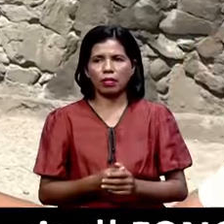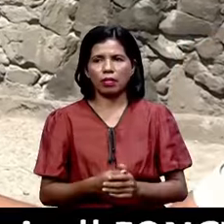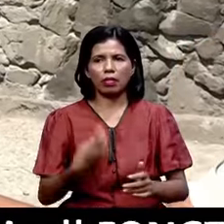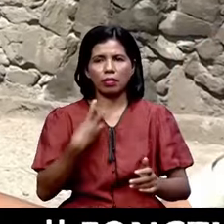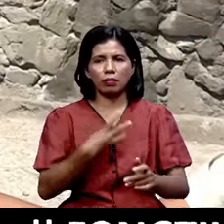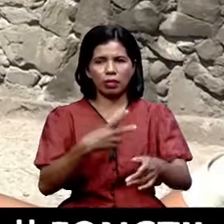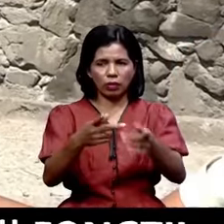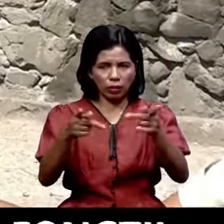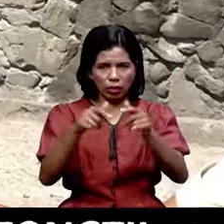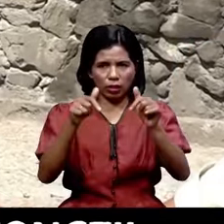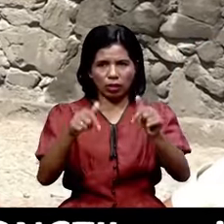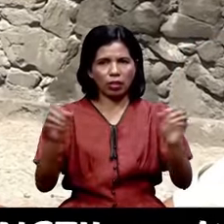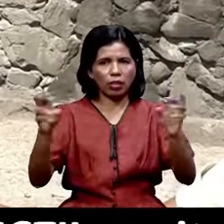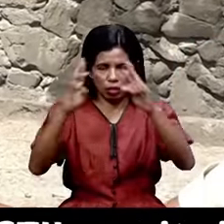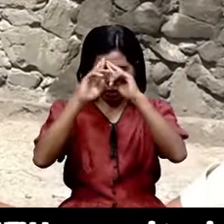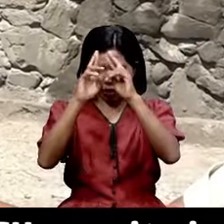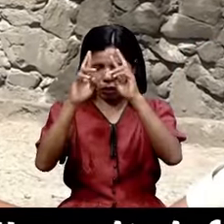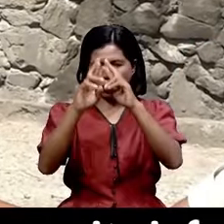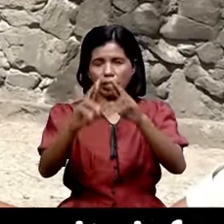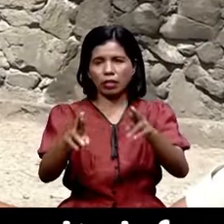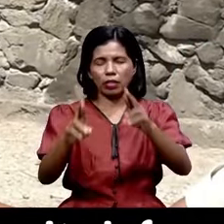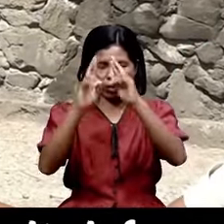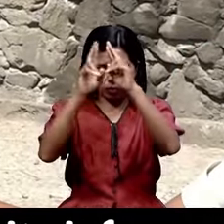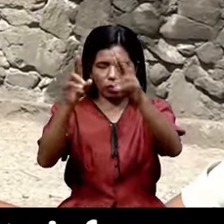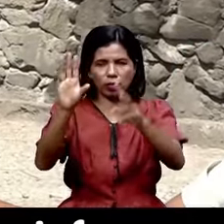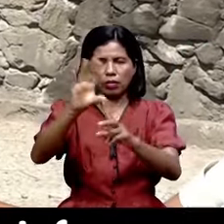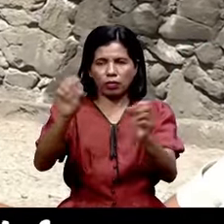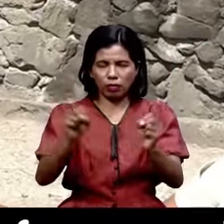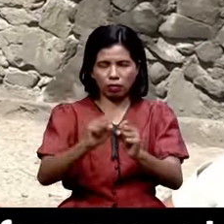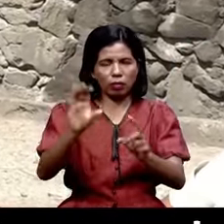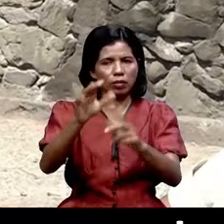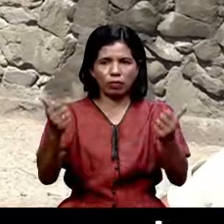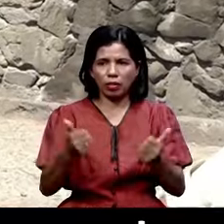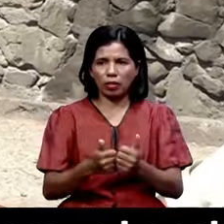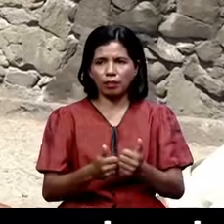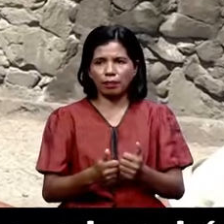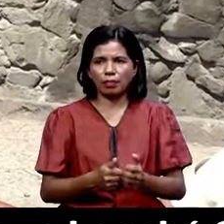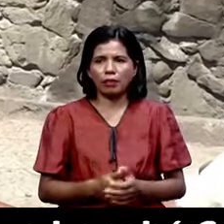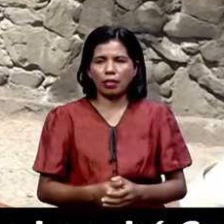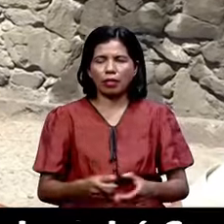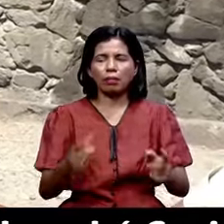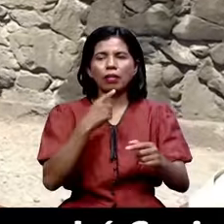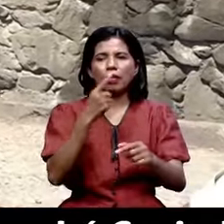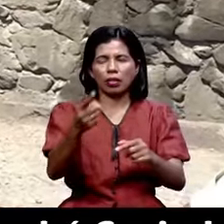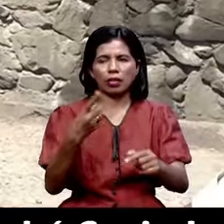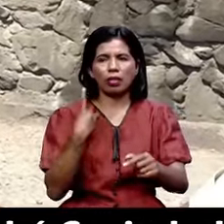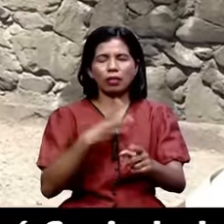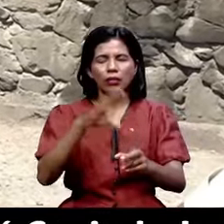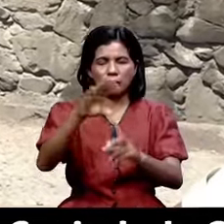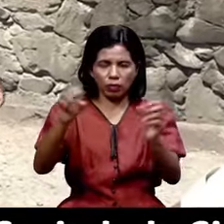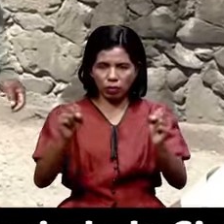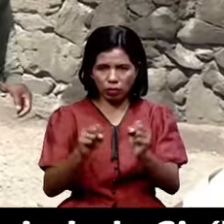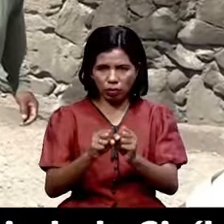fata ainda nem. E nem respeita a minha cipsuco e nem respeita a minha cefaleia. Se tira a minha, mais até de a minha autoridade local,